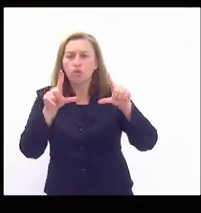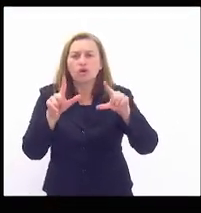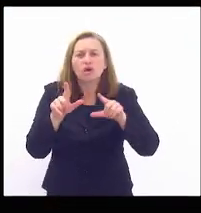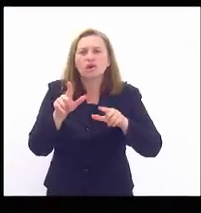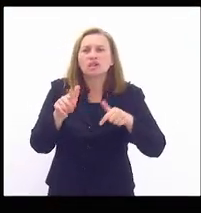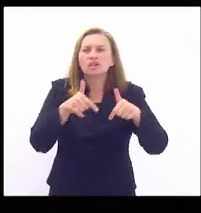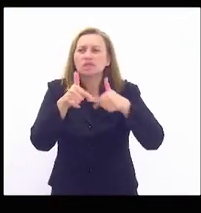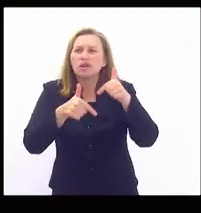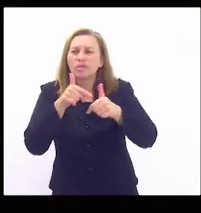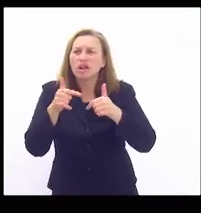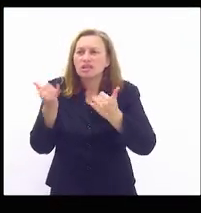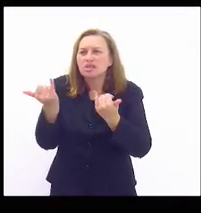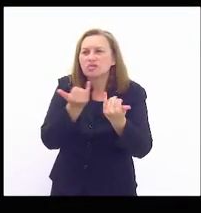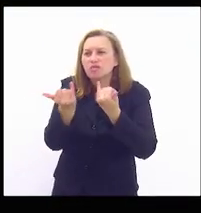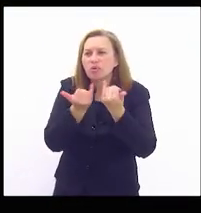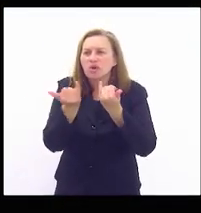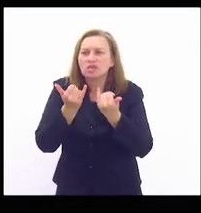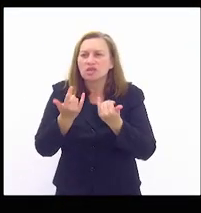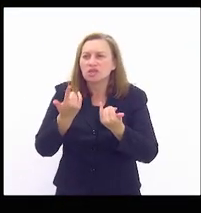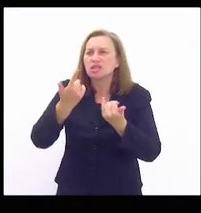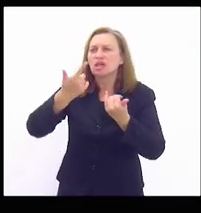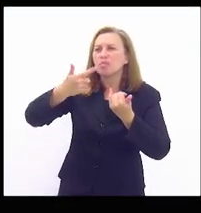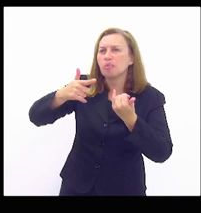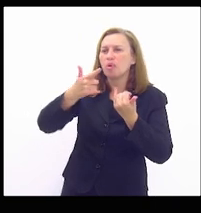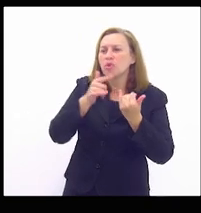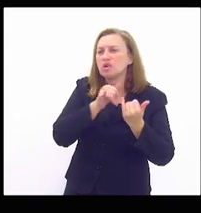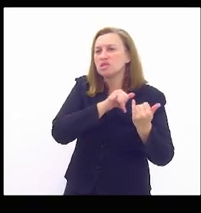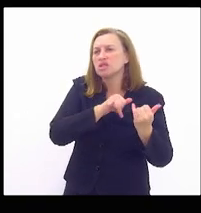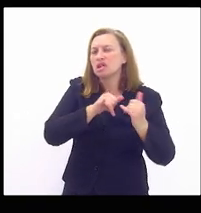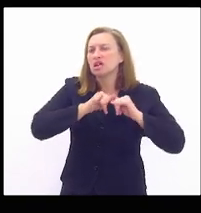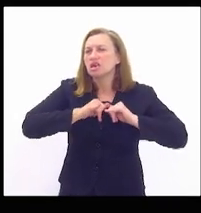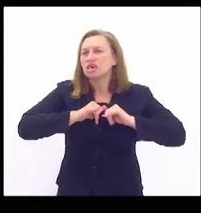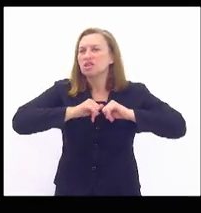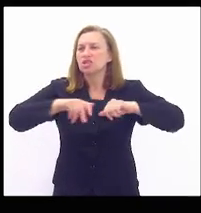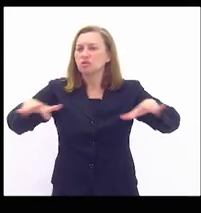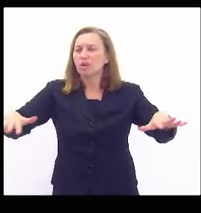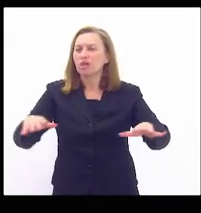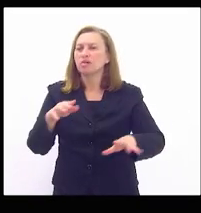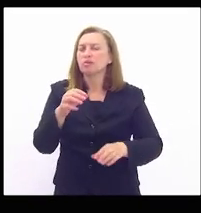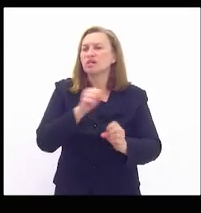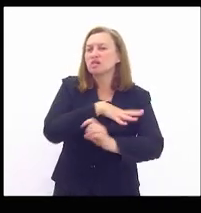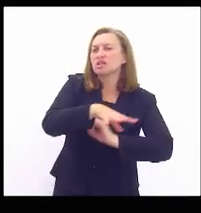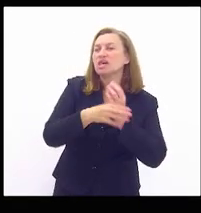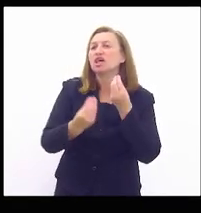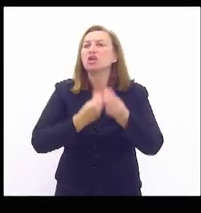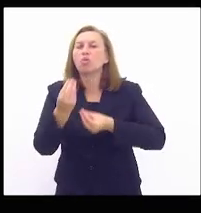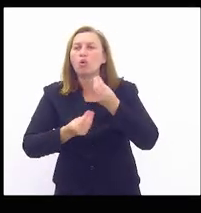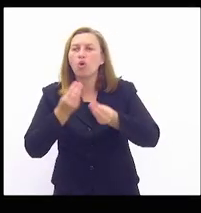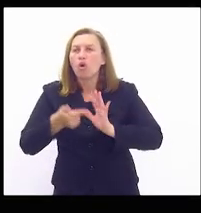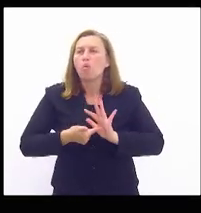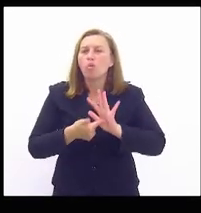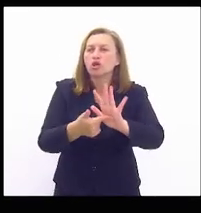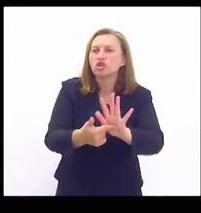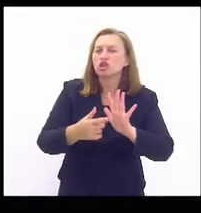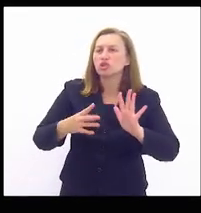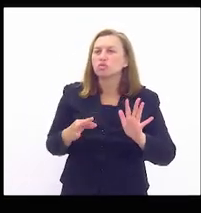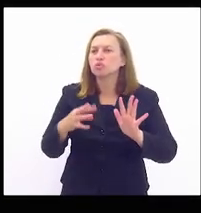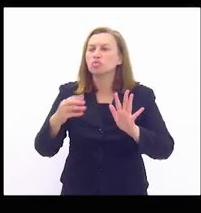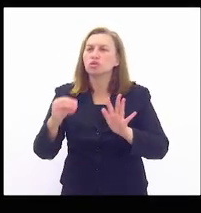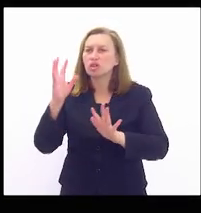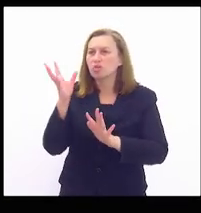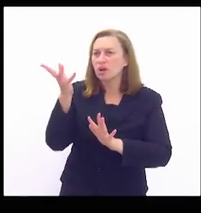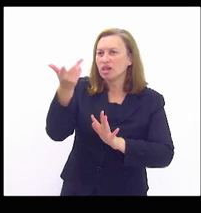trabalhe esses dados e faça a devolutiva para a sociedade. De que forma? Mostrando o índice de qualidade do ar,